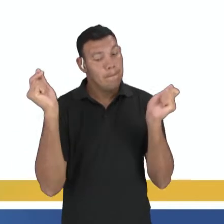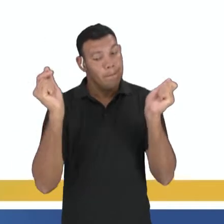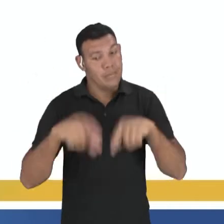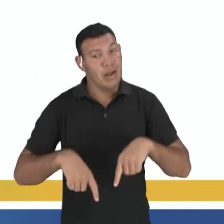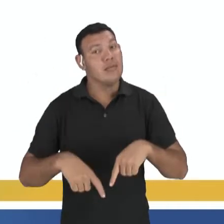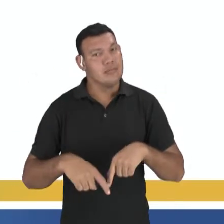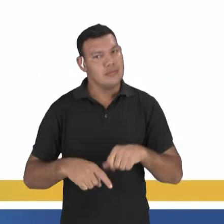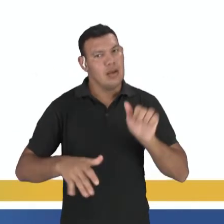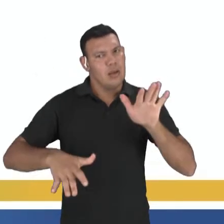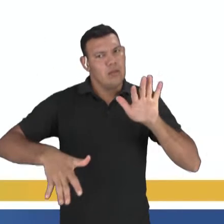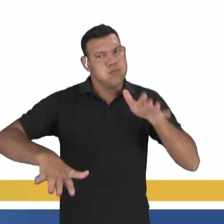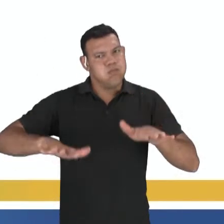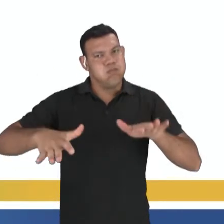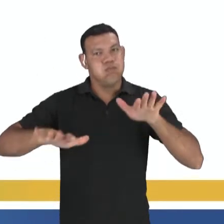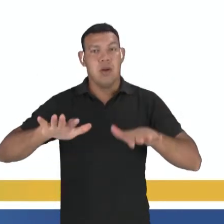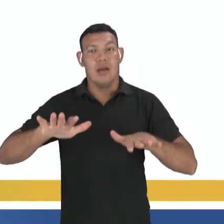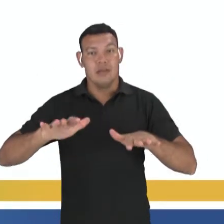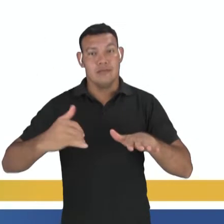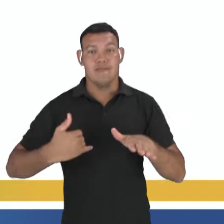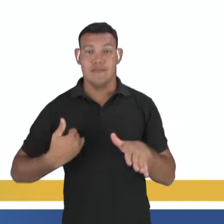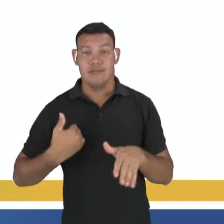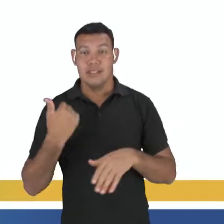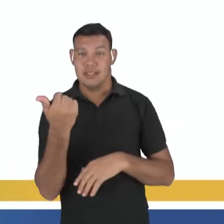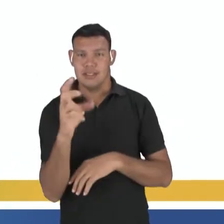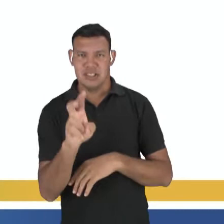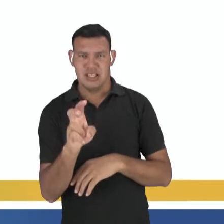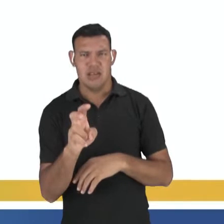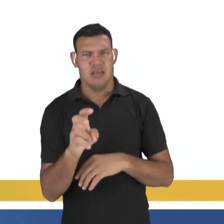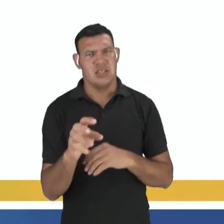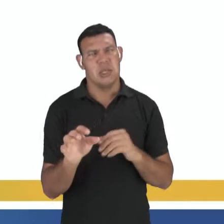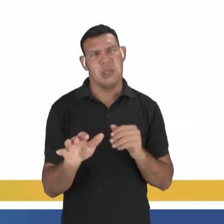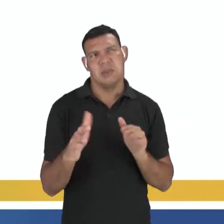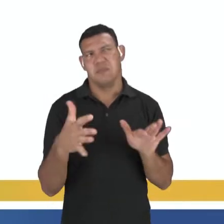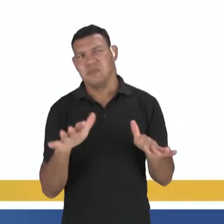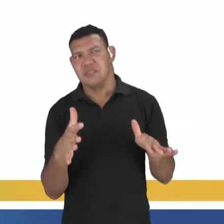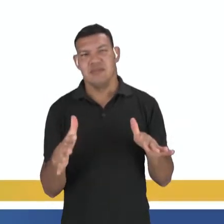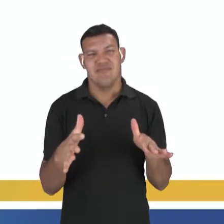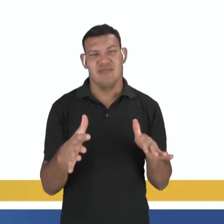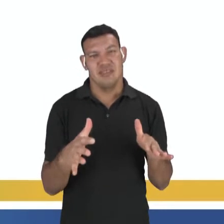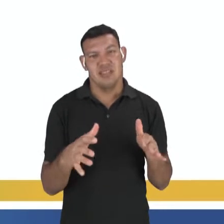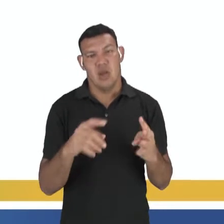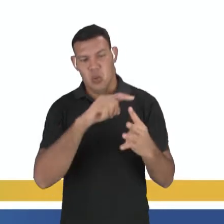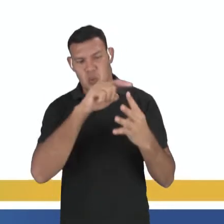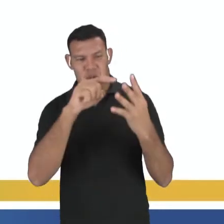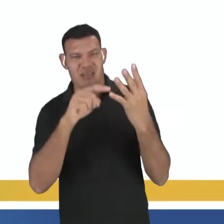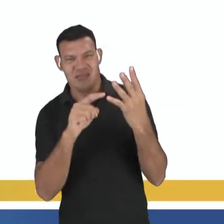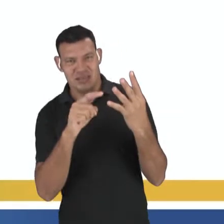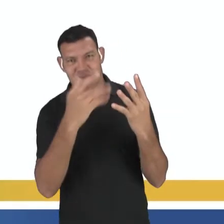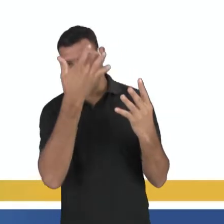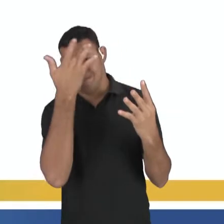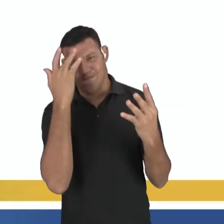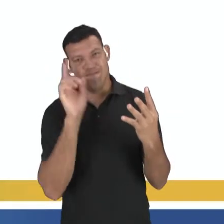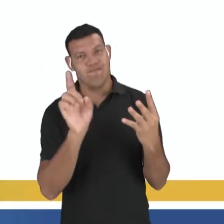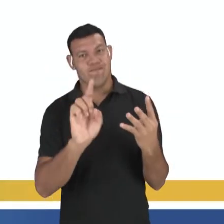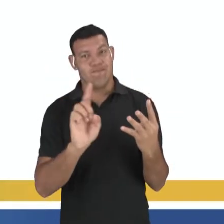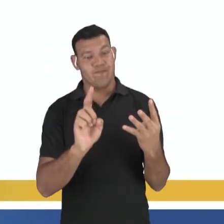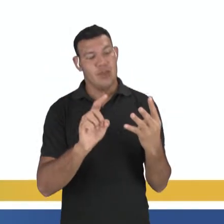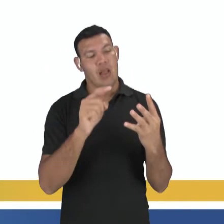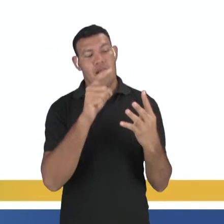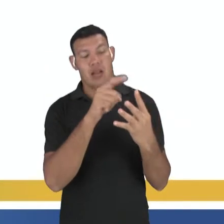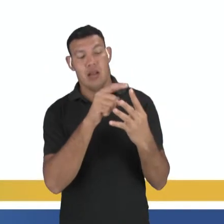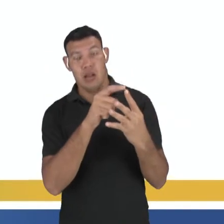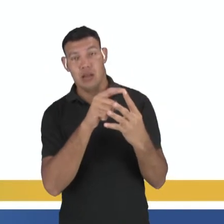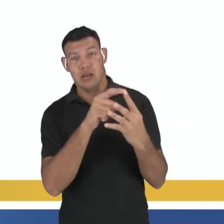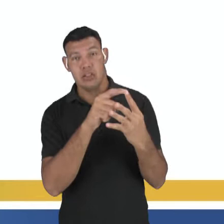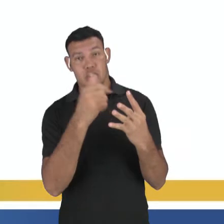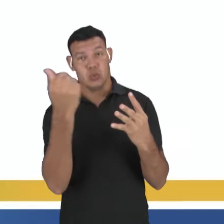média aritmética, 15 anos, não refletiu bem a idade dos 4, porque você tem ali um de 17 e